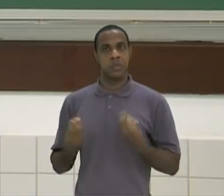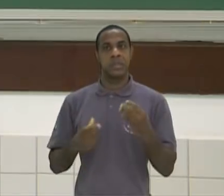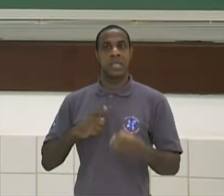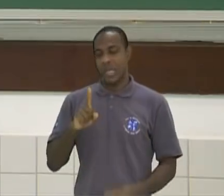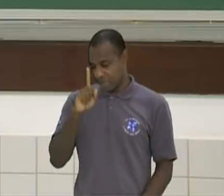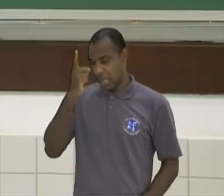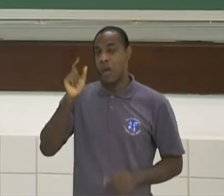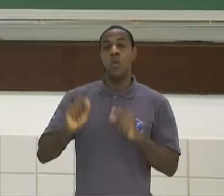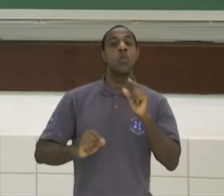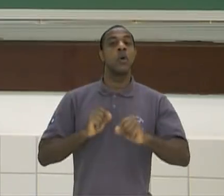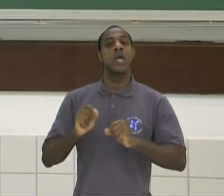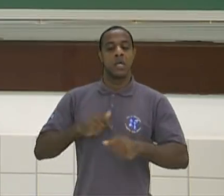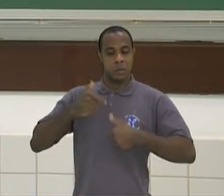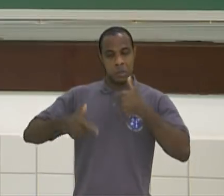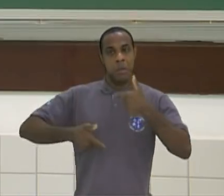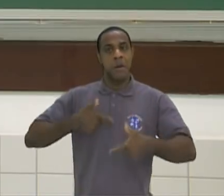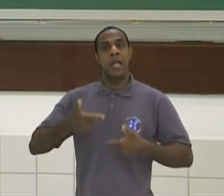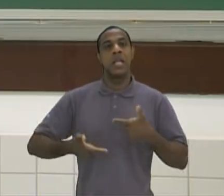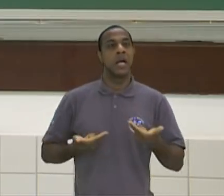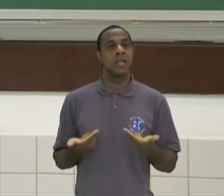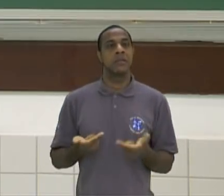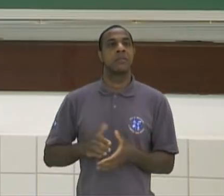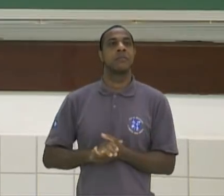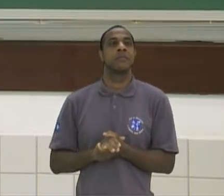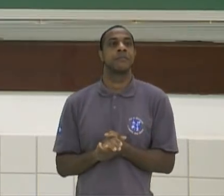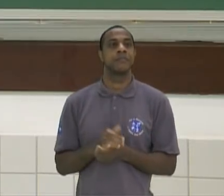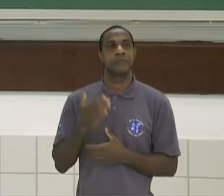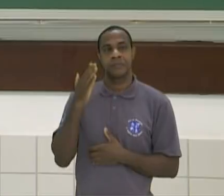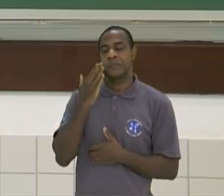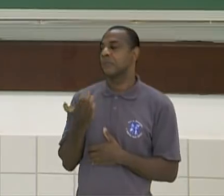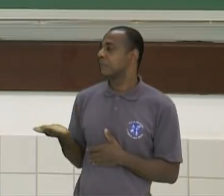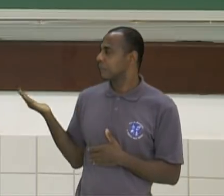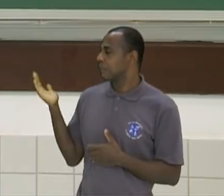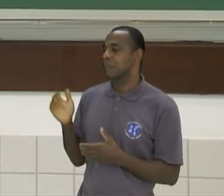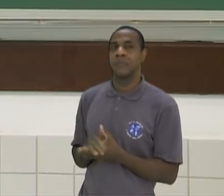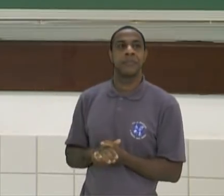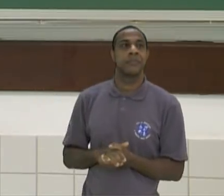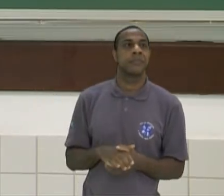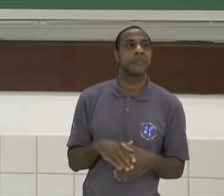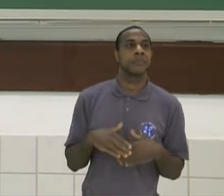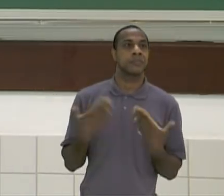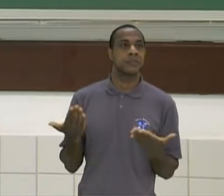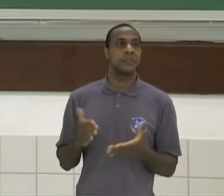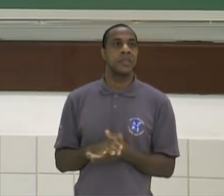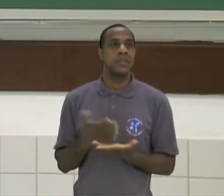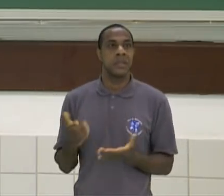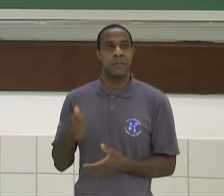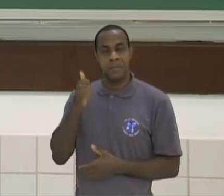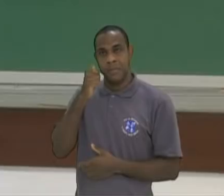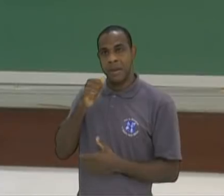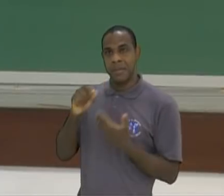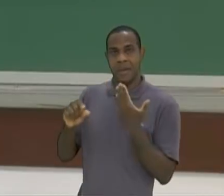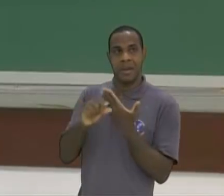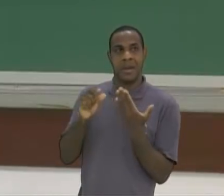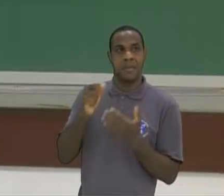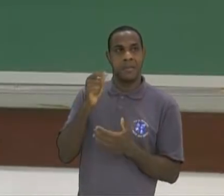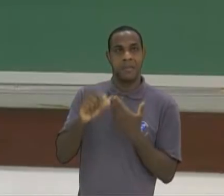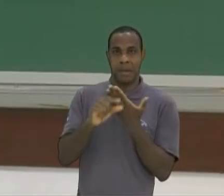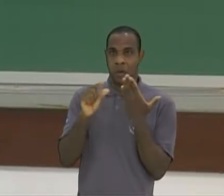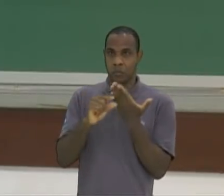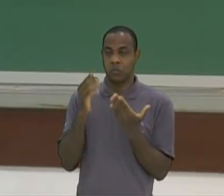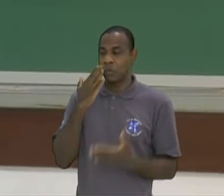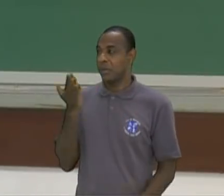ideia trabalhada na antiginástica. Então, para a Madame Bertherat, ao trabalharmos esses